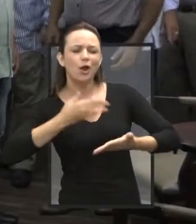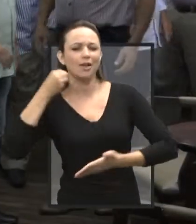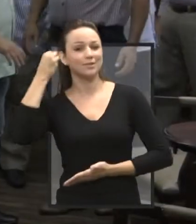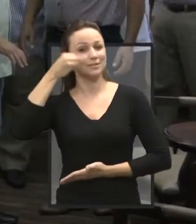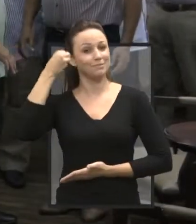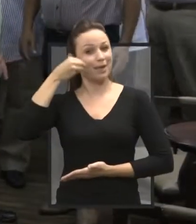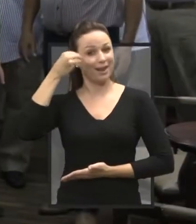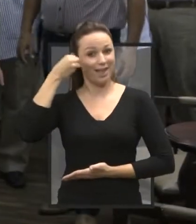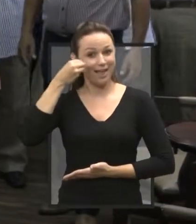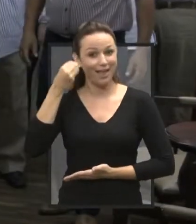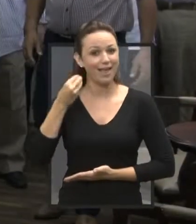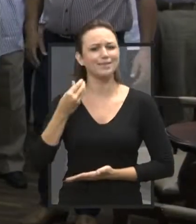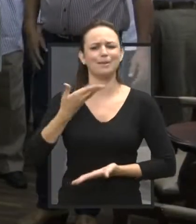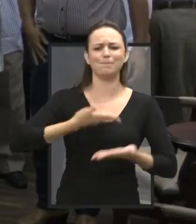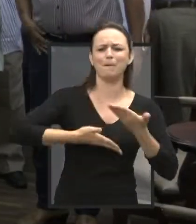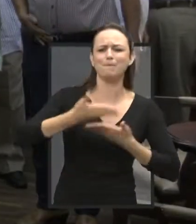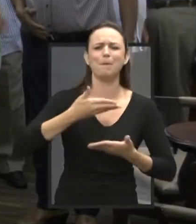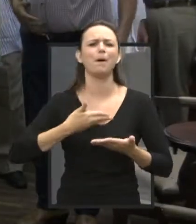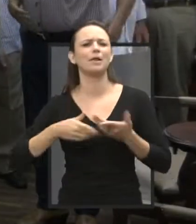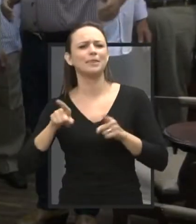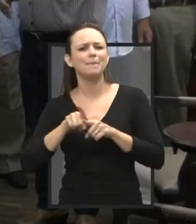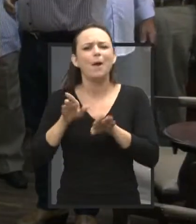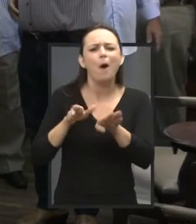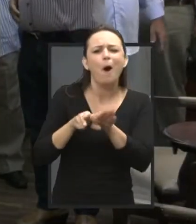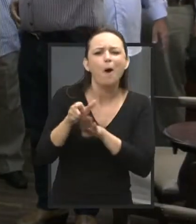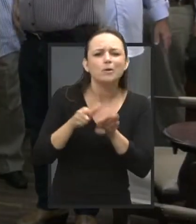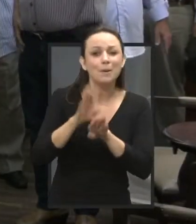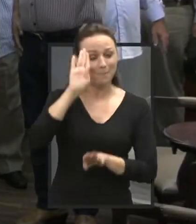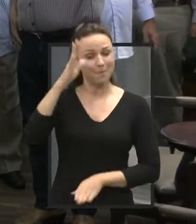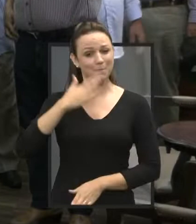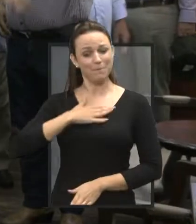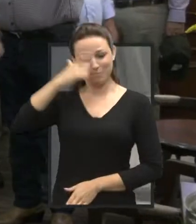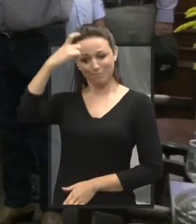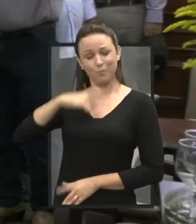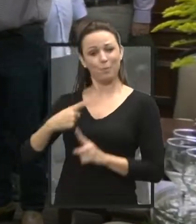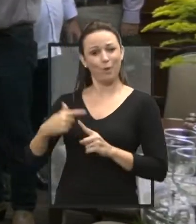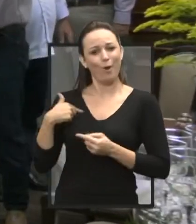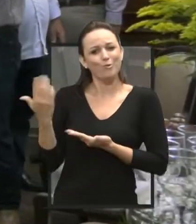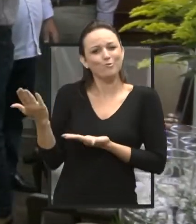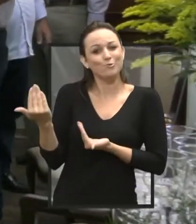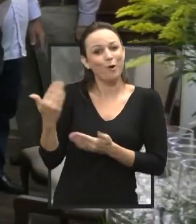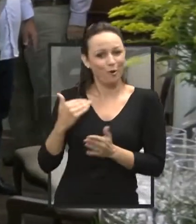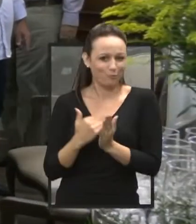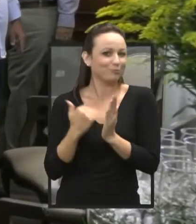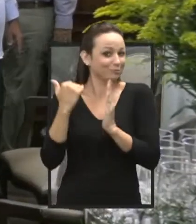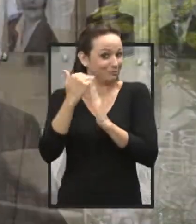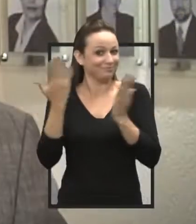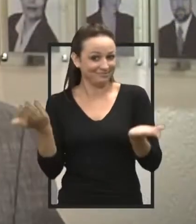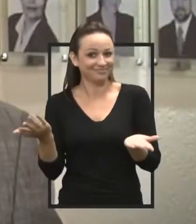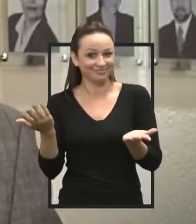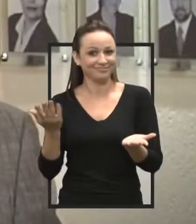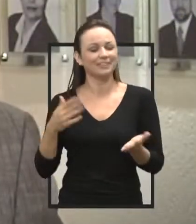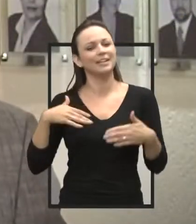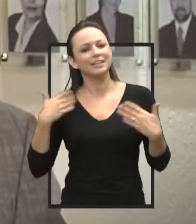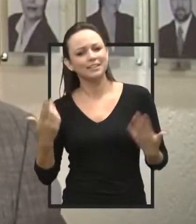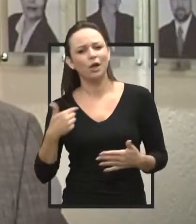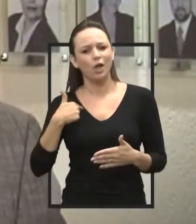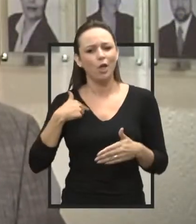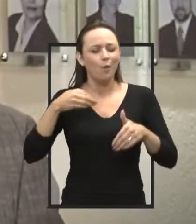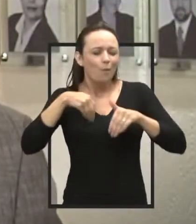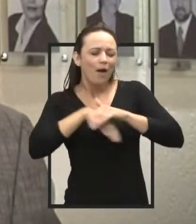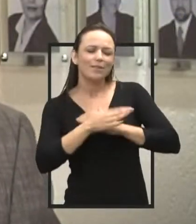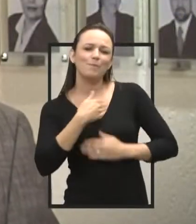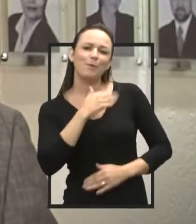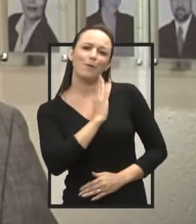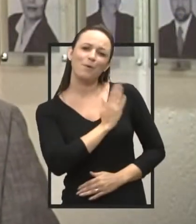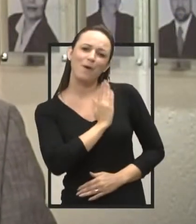experiência muito grande, com um aconselhamento, principalmente para mim, que sou o mais novo até então. Eu vou guardar com muito carinho